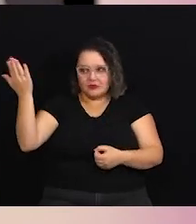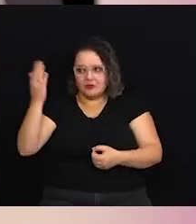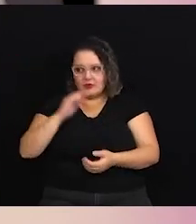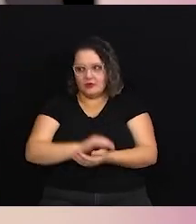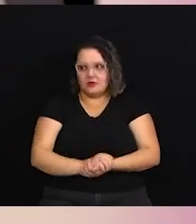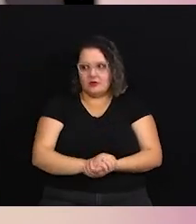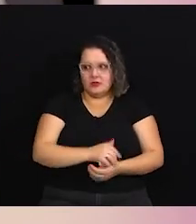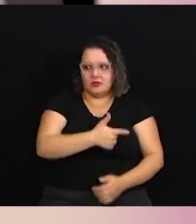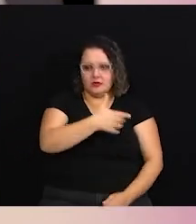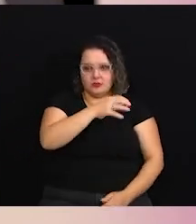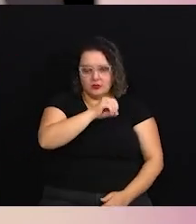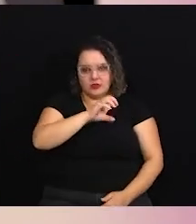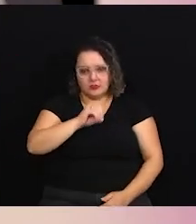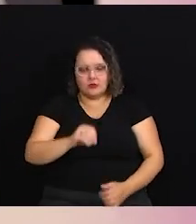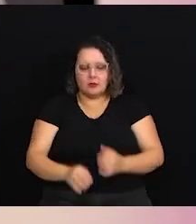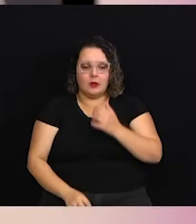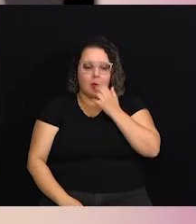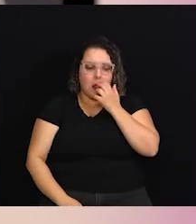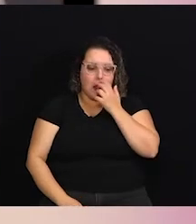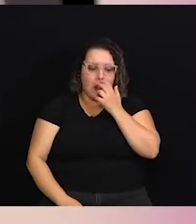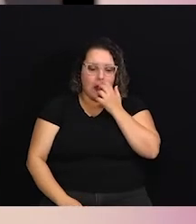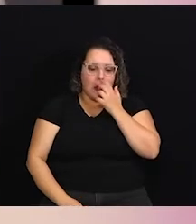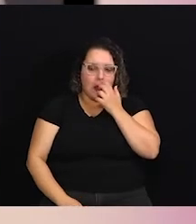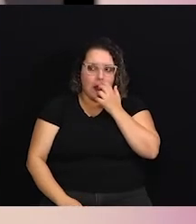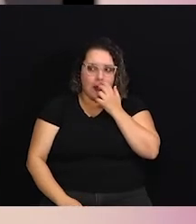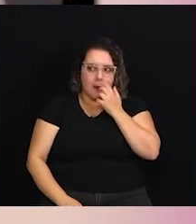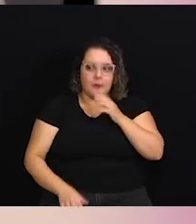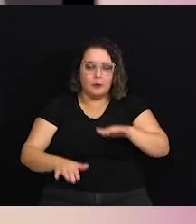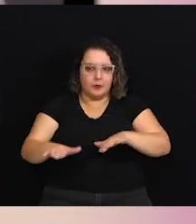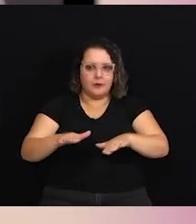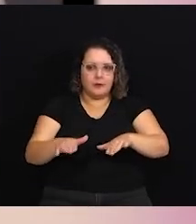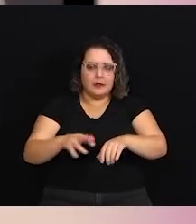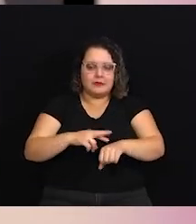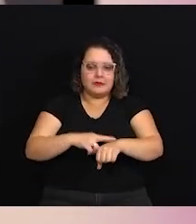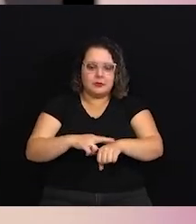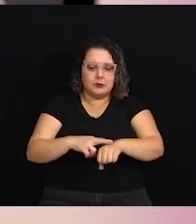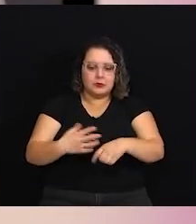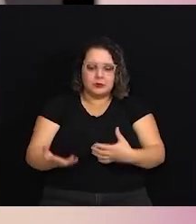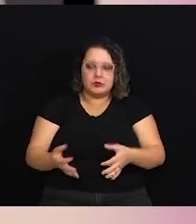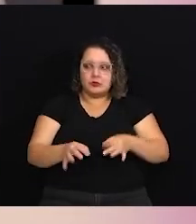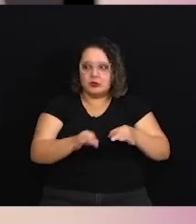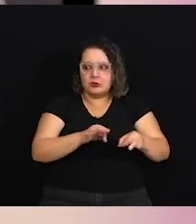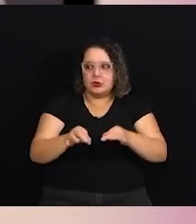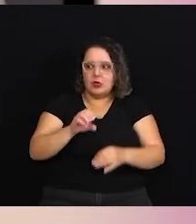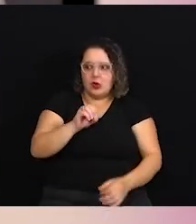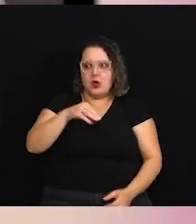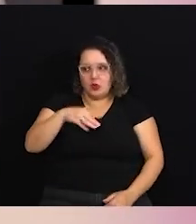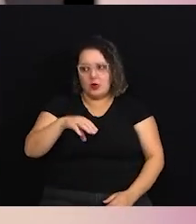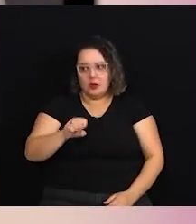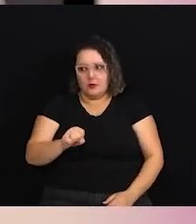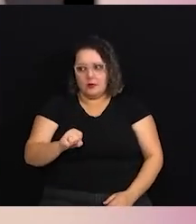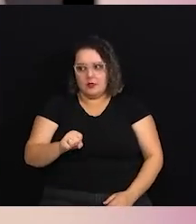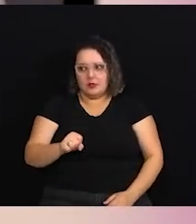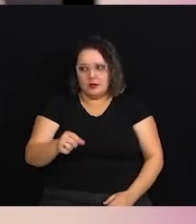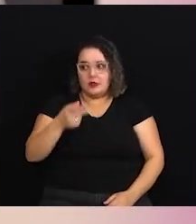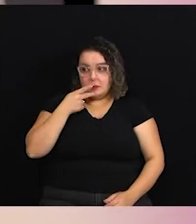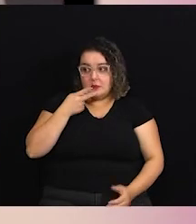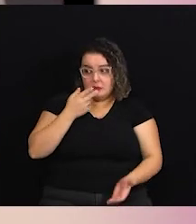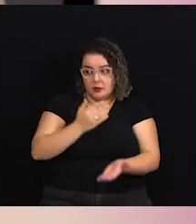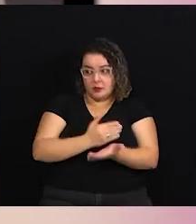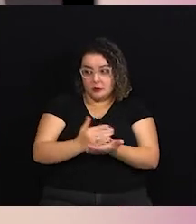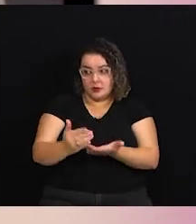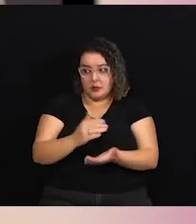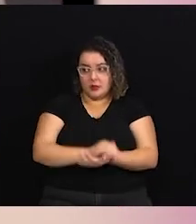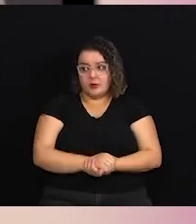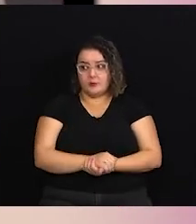exterior é no ano 2000 eu poderei ir trabalhar no projeto da OMS isso que eu tinha falado